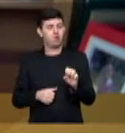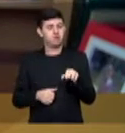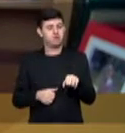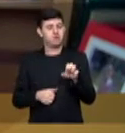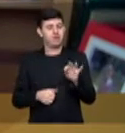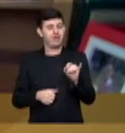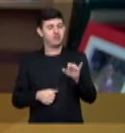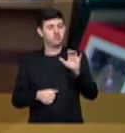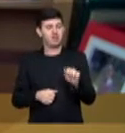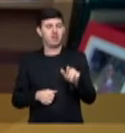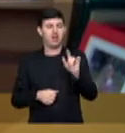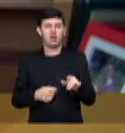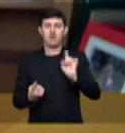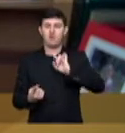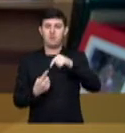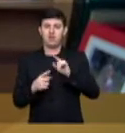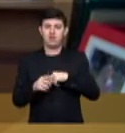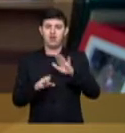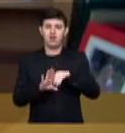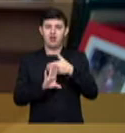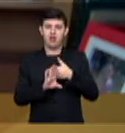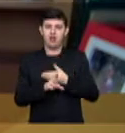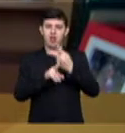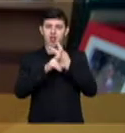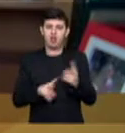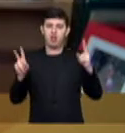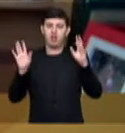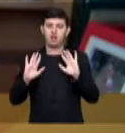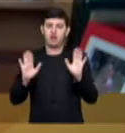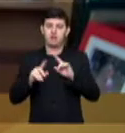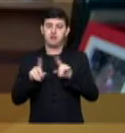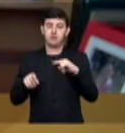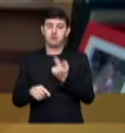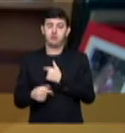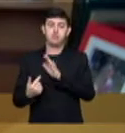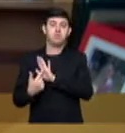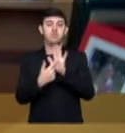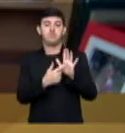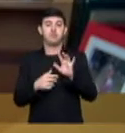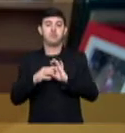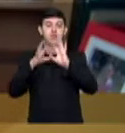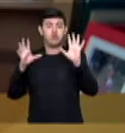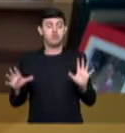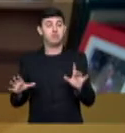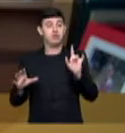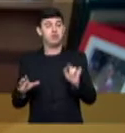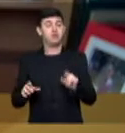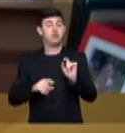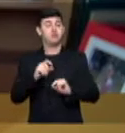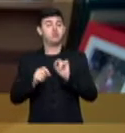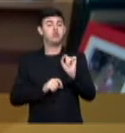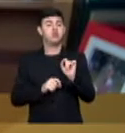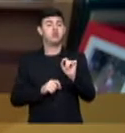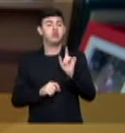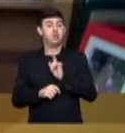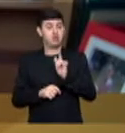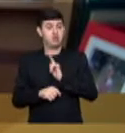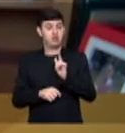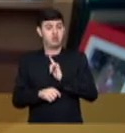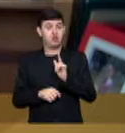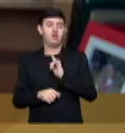uma total modificação, e da qual tomamos a liberdade de destacar, da qual decorre, inclusive, a